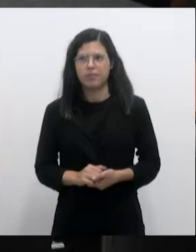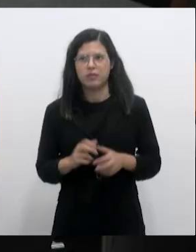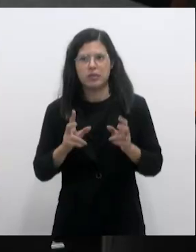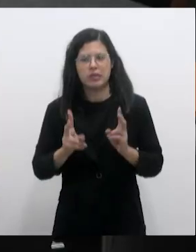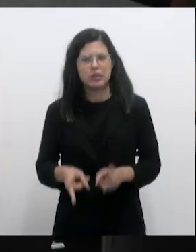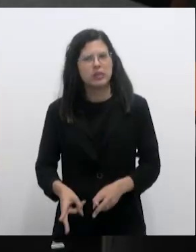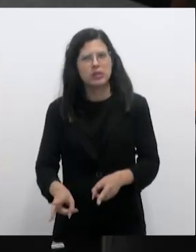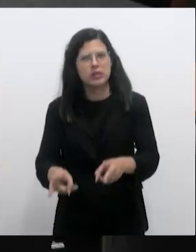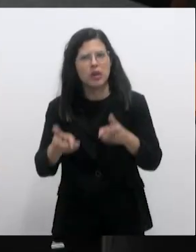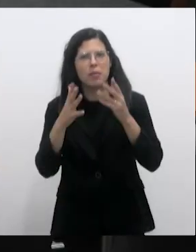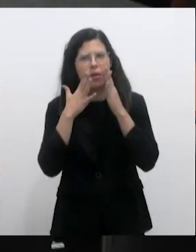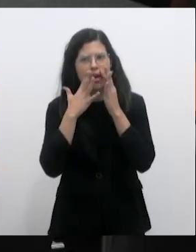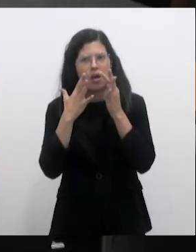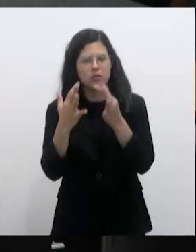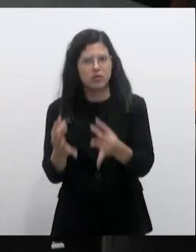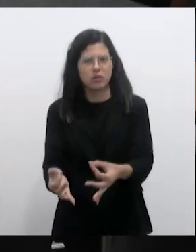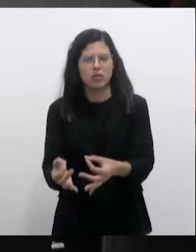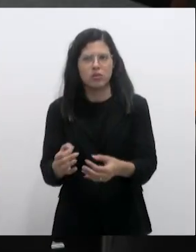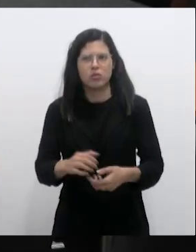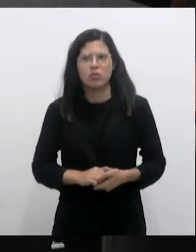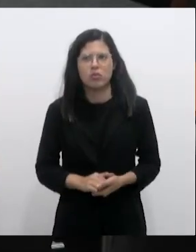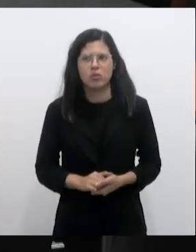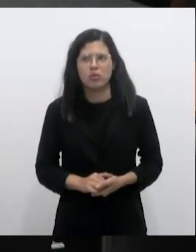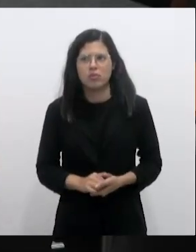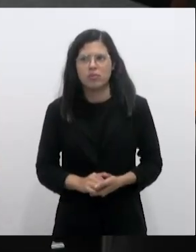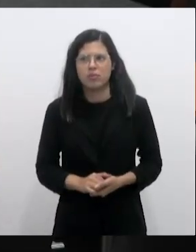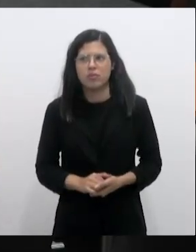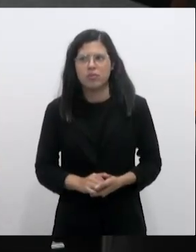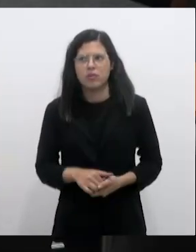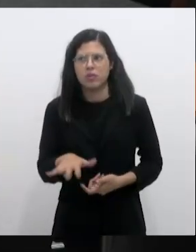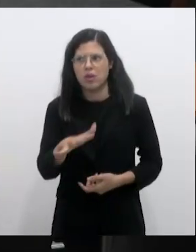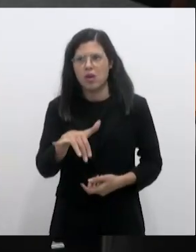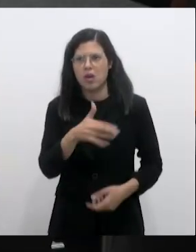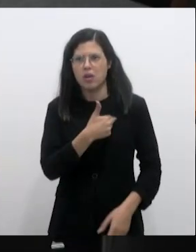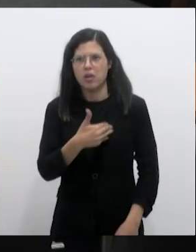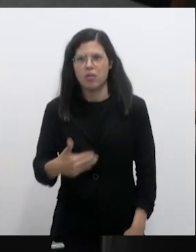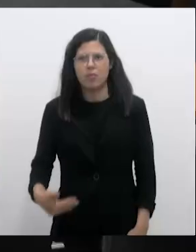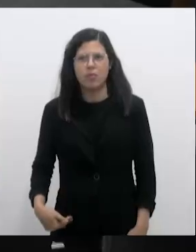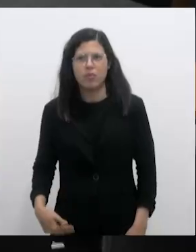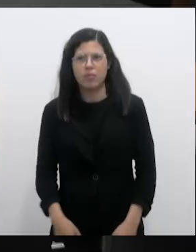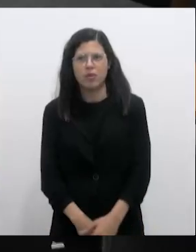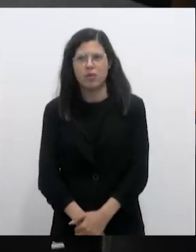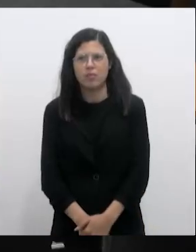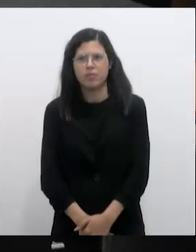sempre está atento à causa pública,